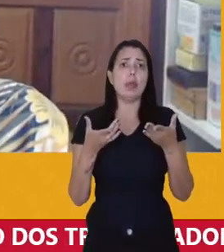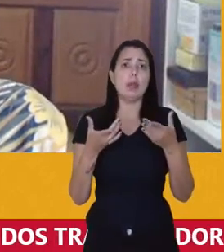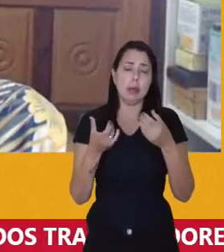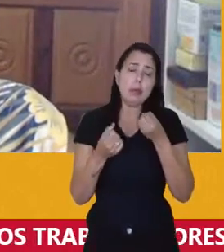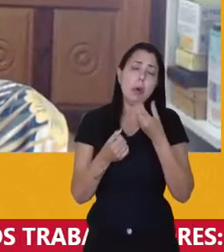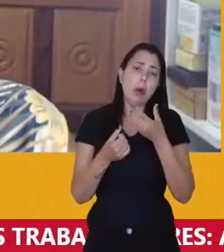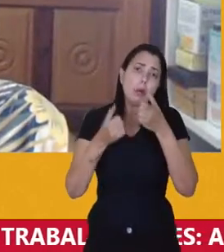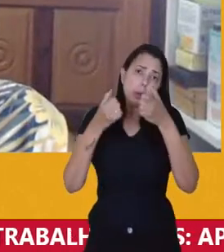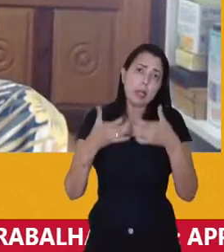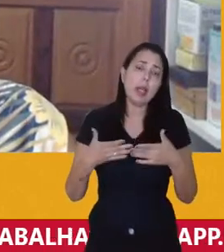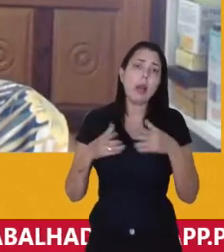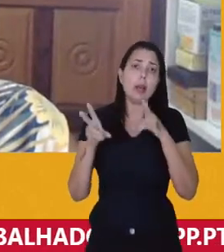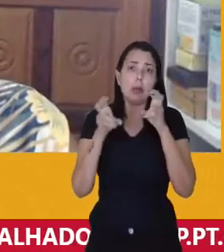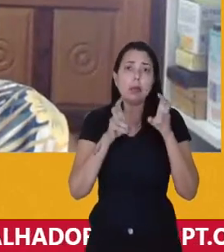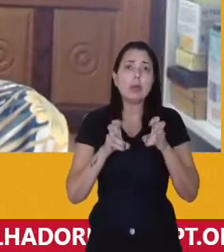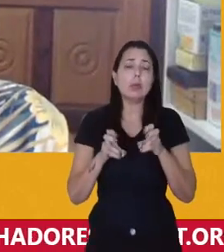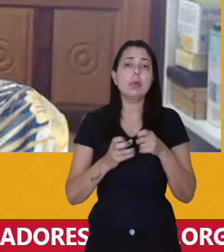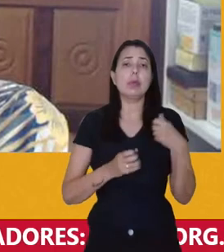isso.